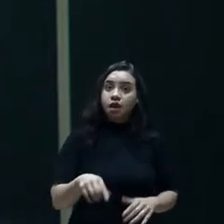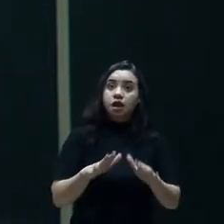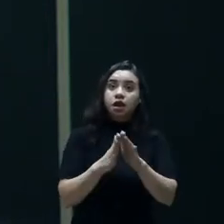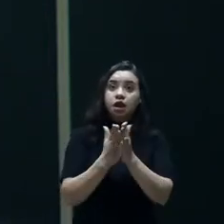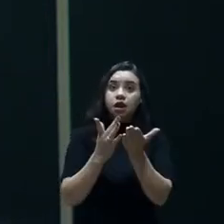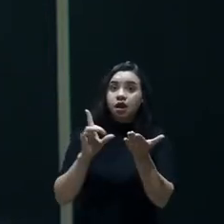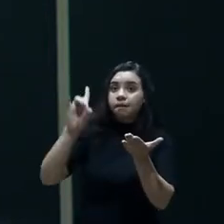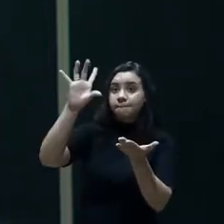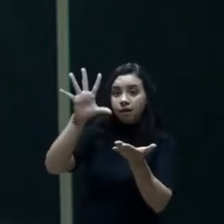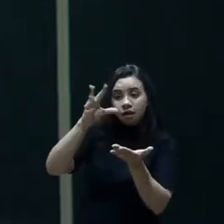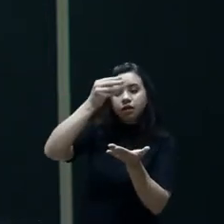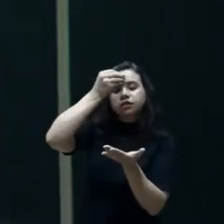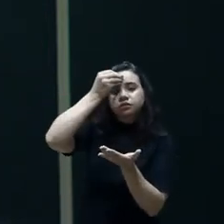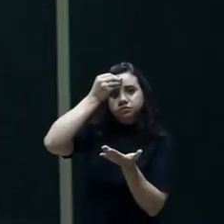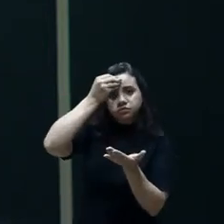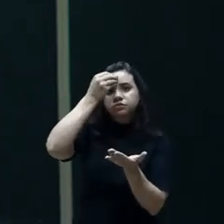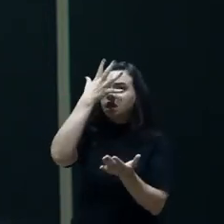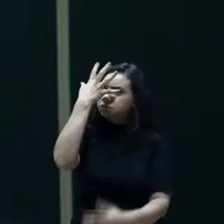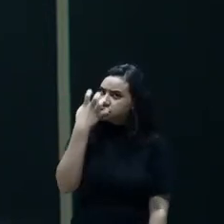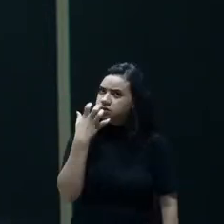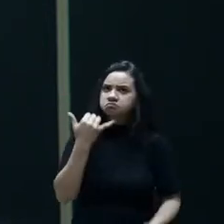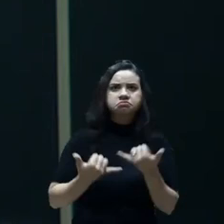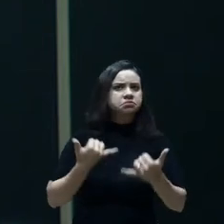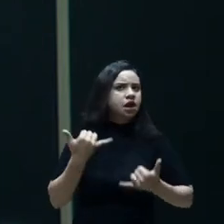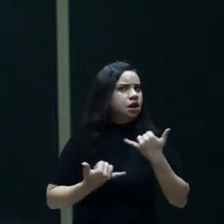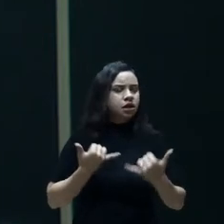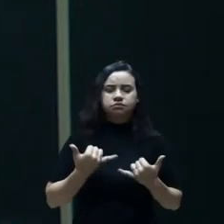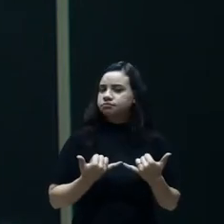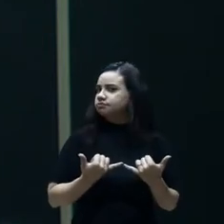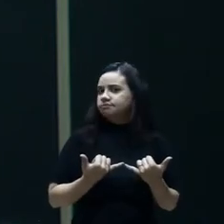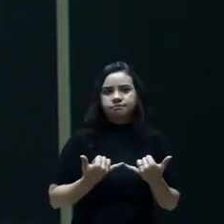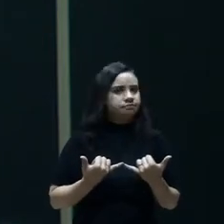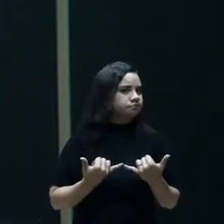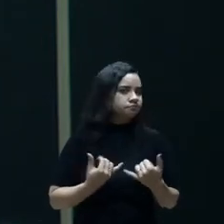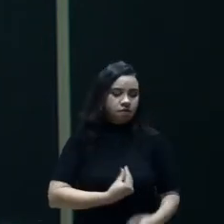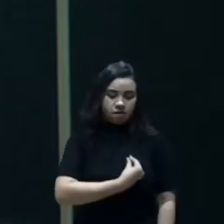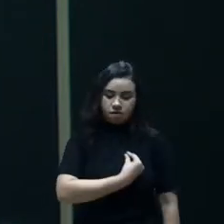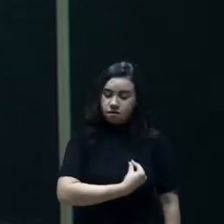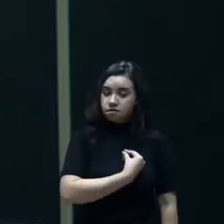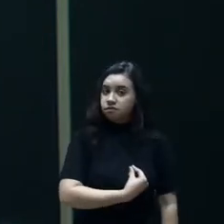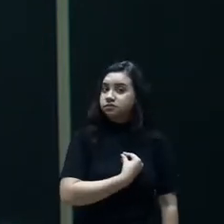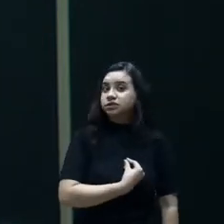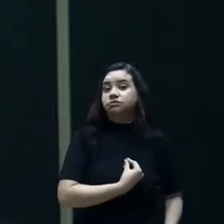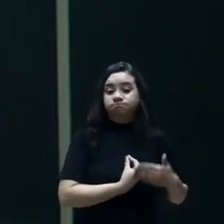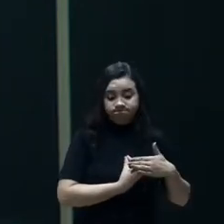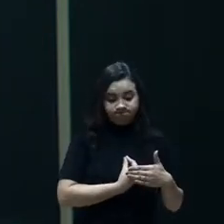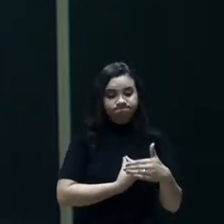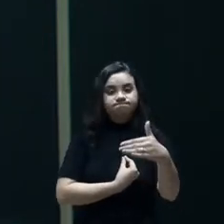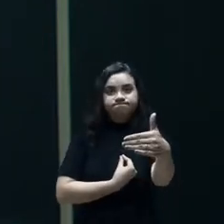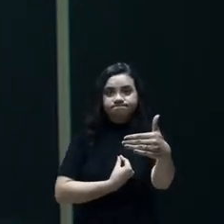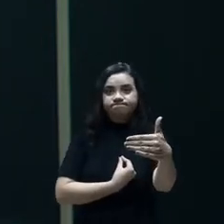levar a sério o que a palavra de Deus diz, viver o que a palavra de Deus nos diz.